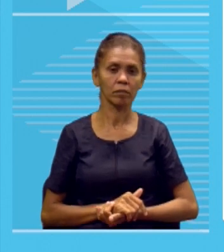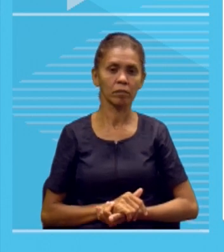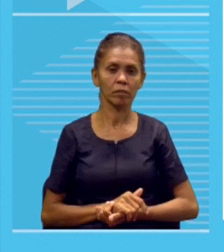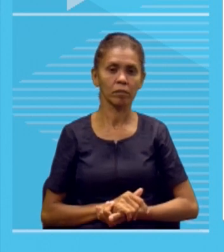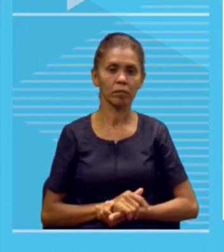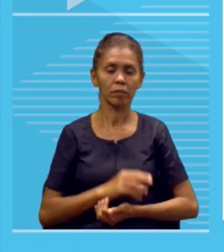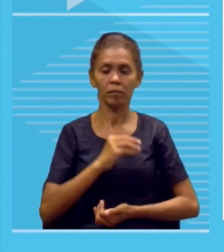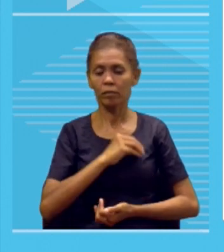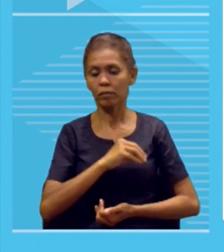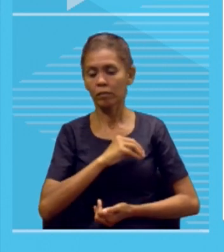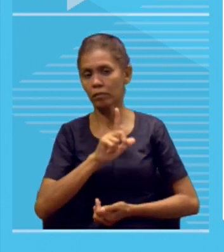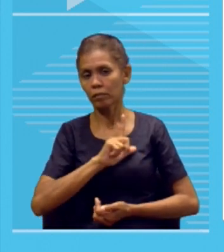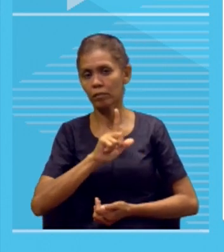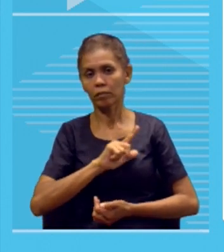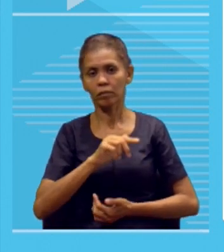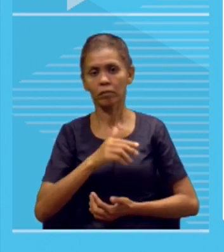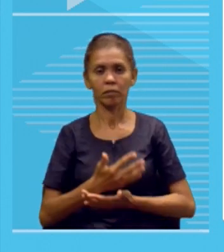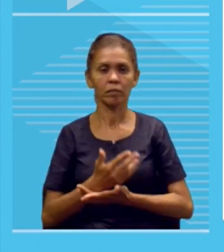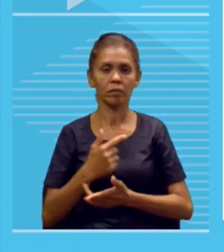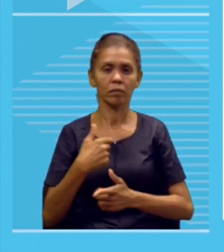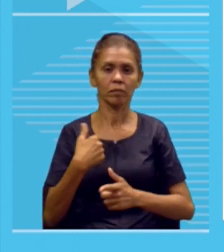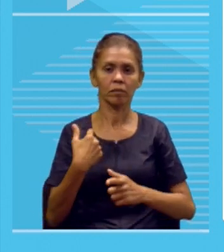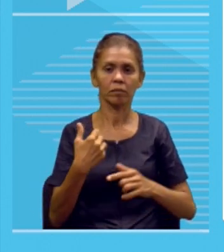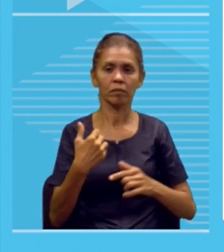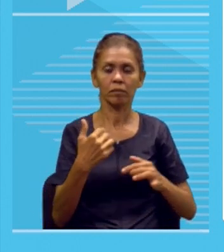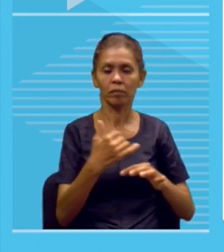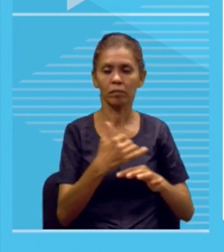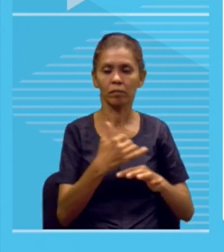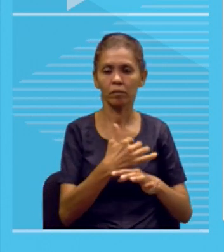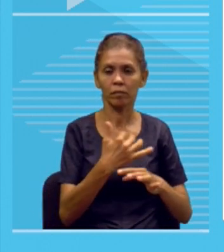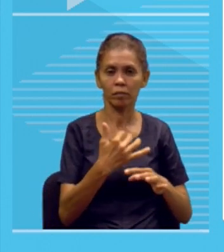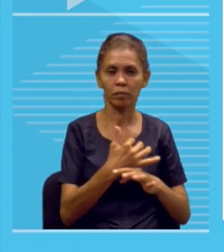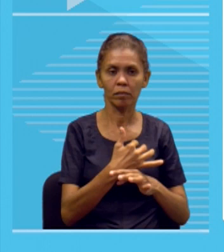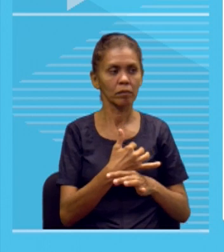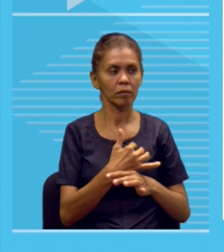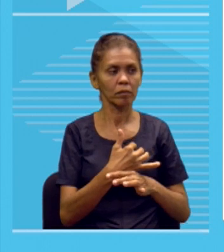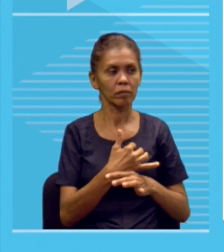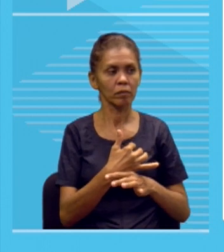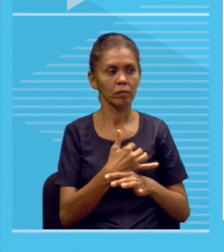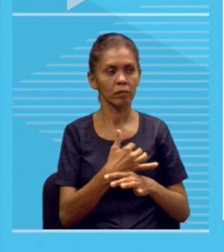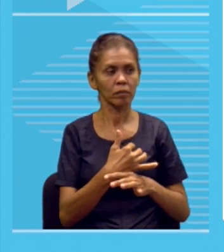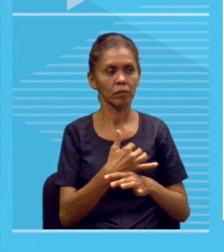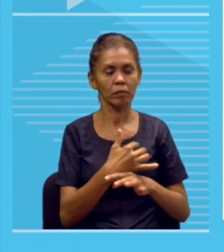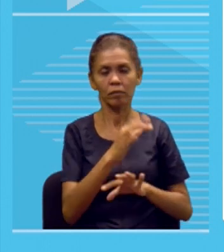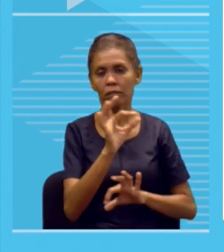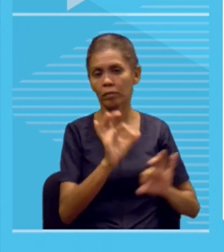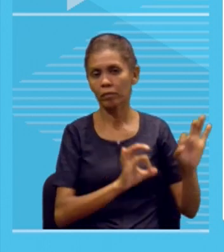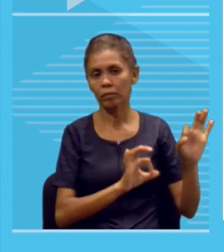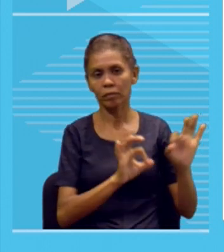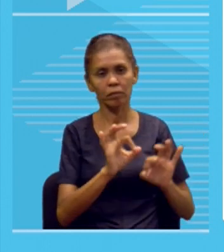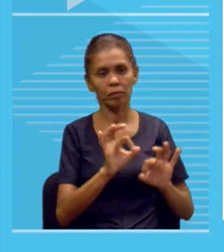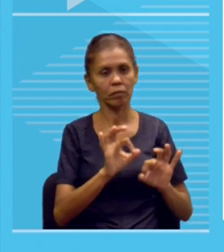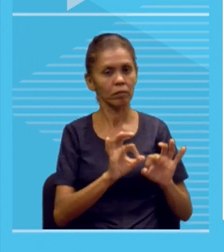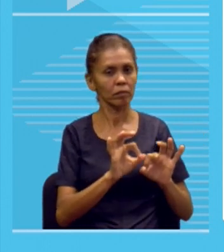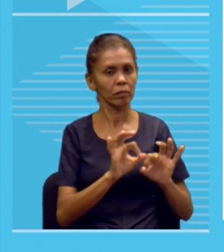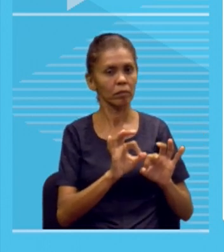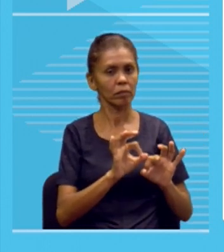sobreviver. Então, não é porque a cidade ela estava completamente preparada, tá